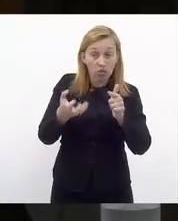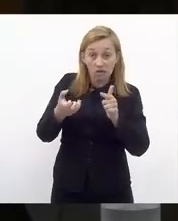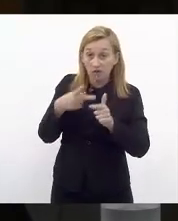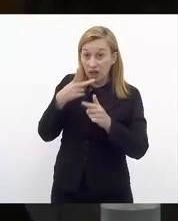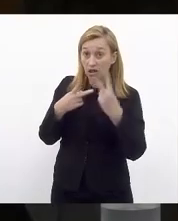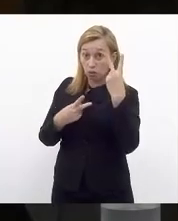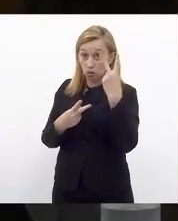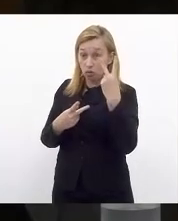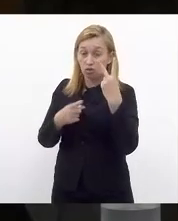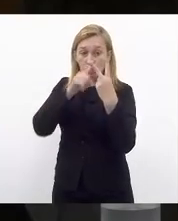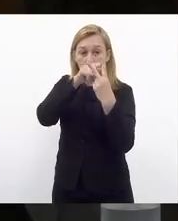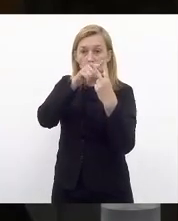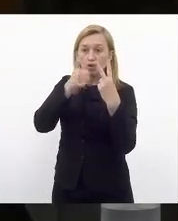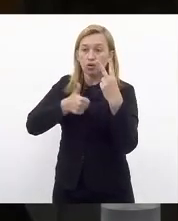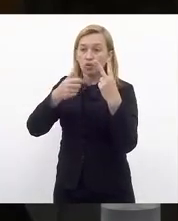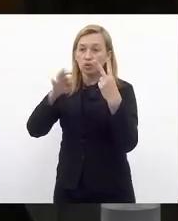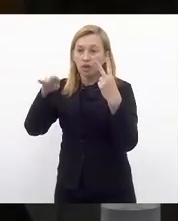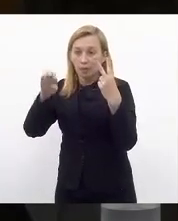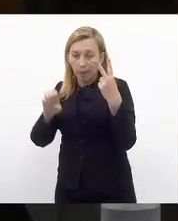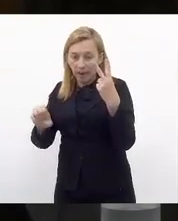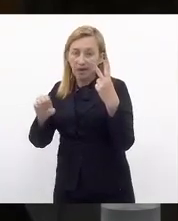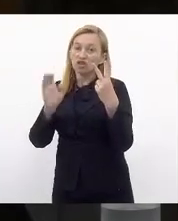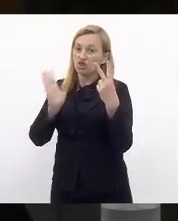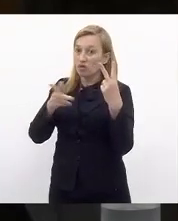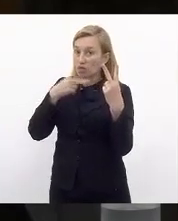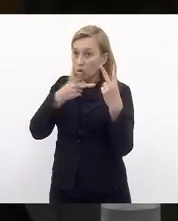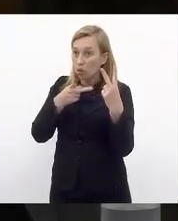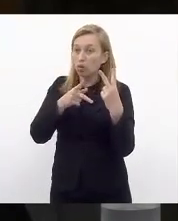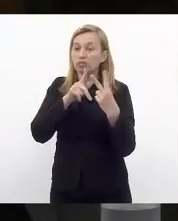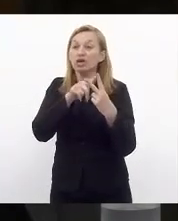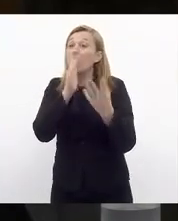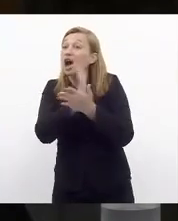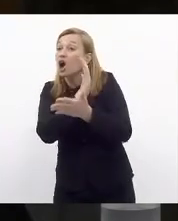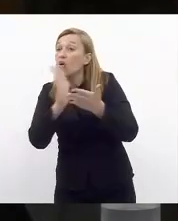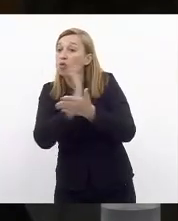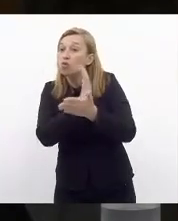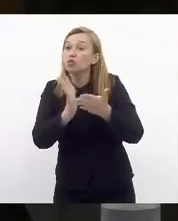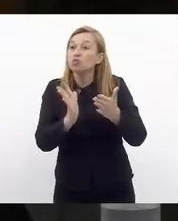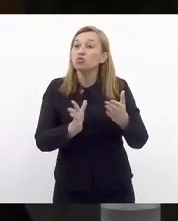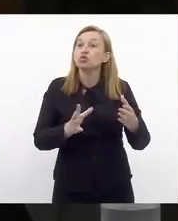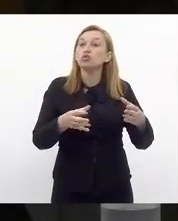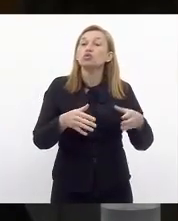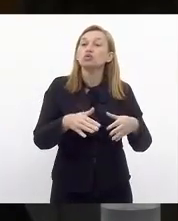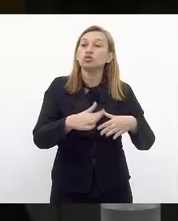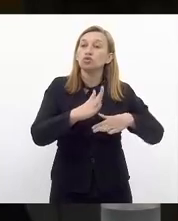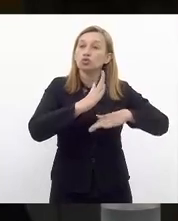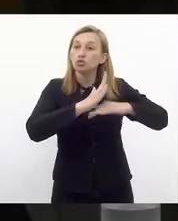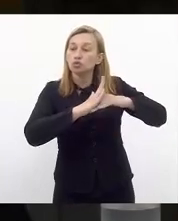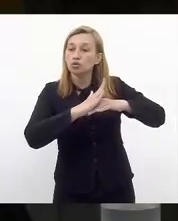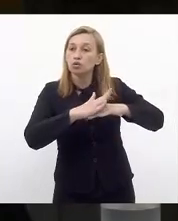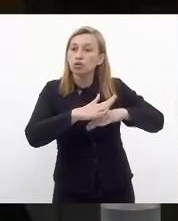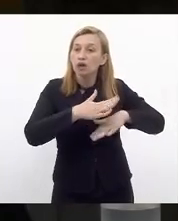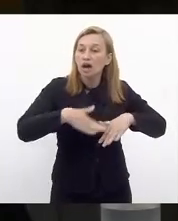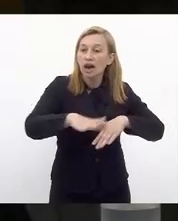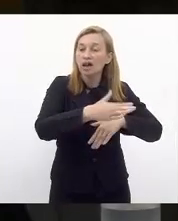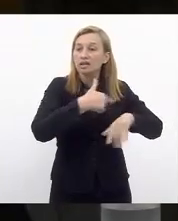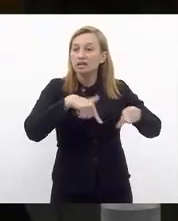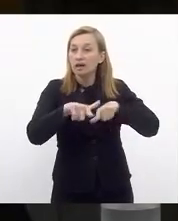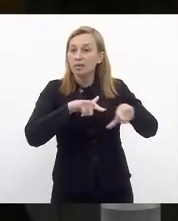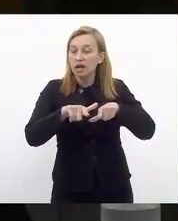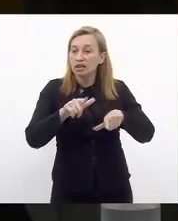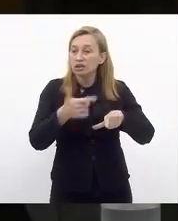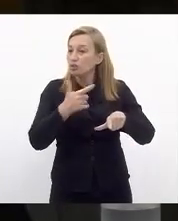21 O Gutemberg acabou de trazer aqui algumas categorias não possuíam anteriormente